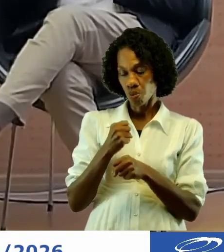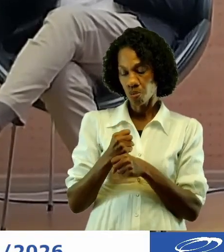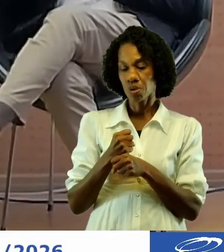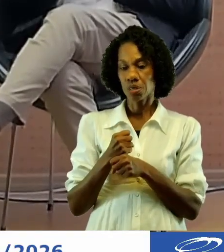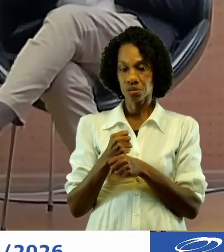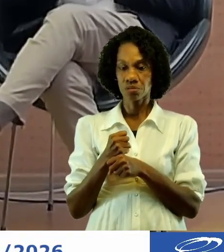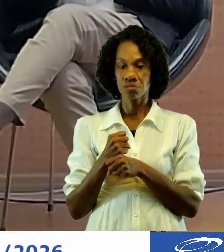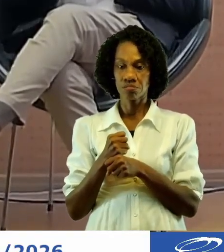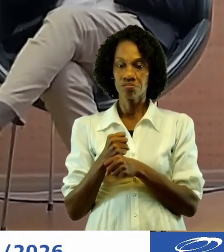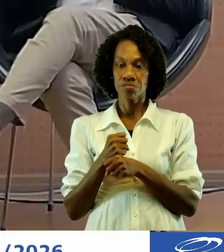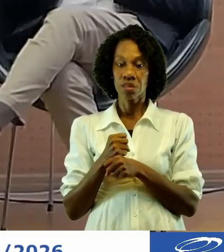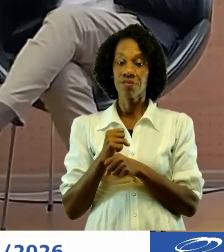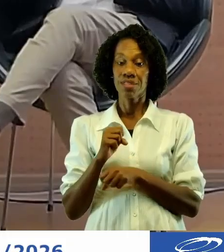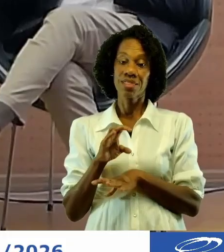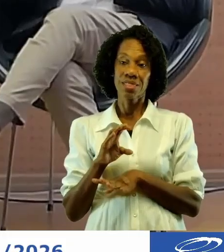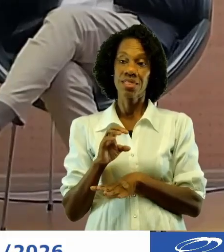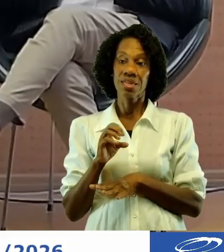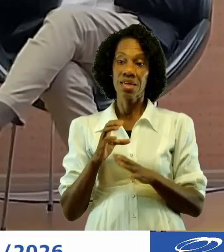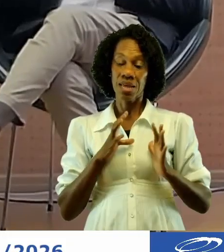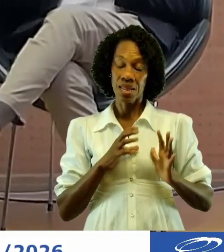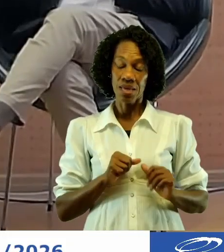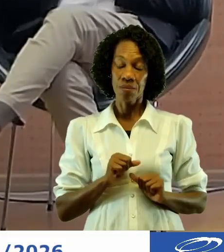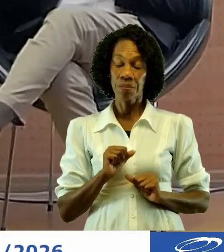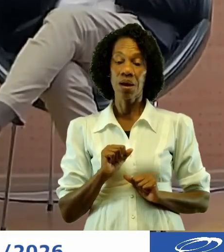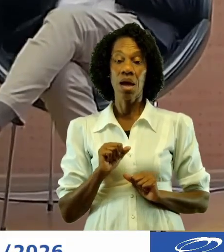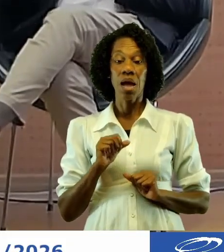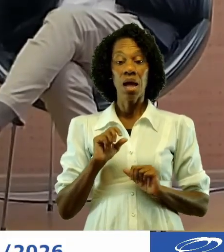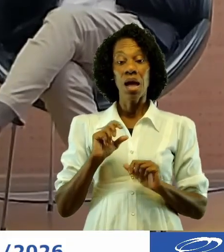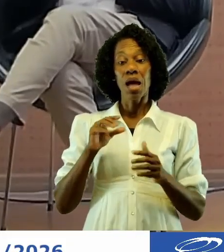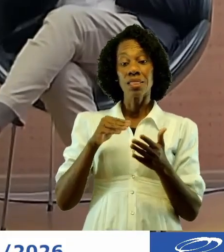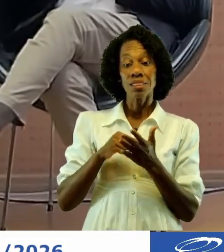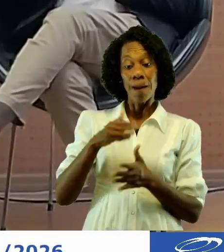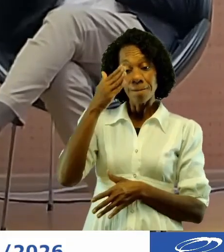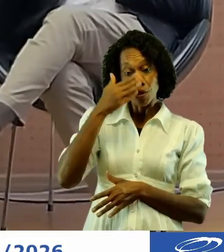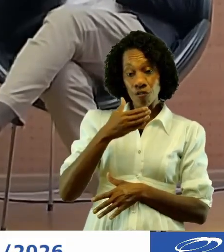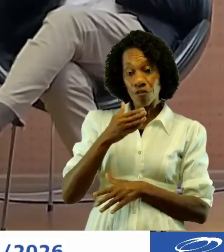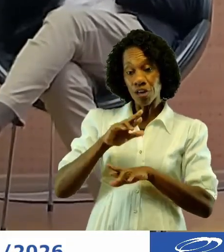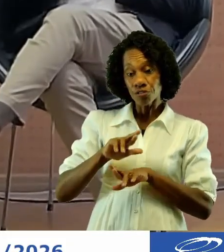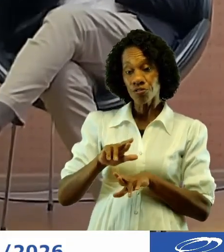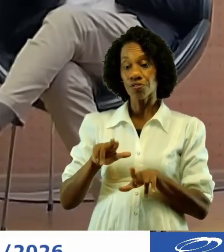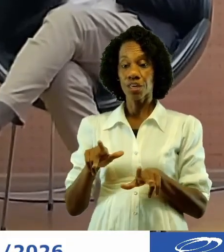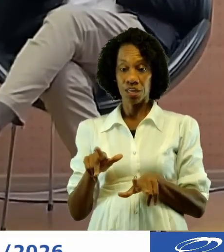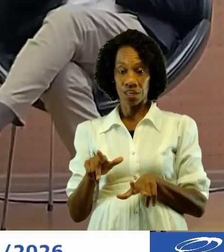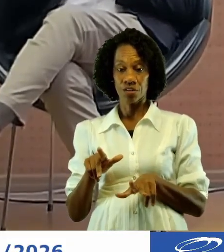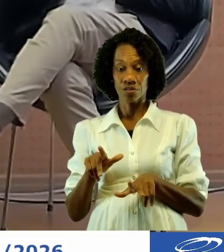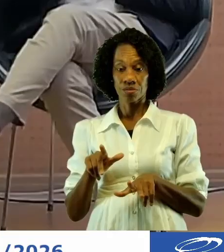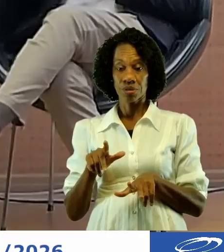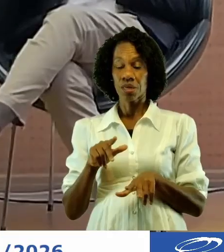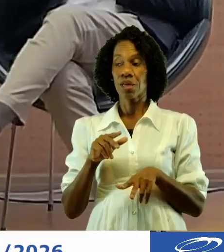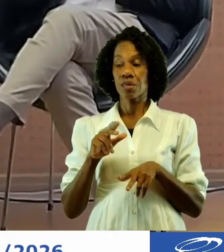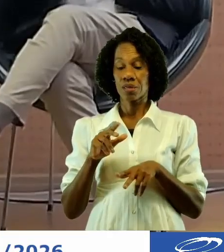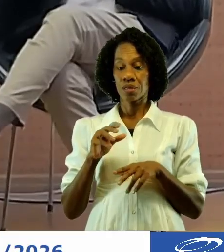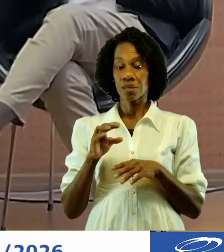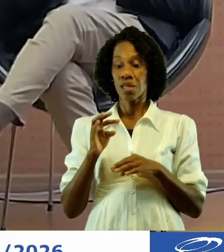soltura séptica até que você prove o contrário. Ou seja, você tem que trabalhar em grupos, olha, nós temos que coletar